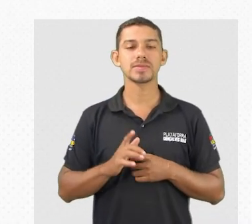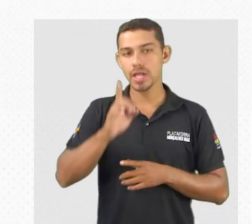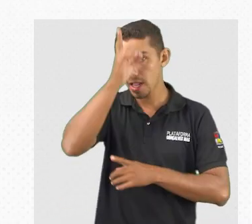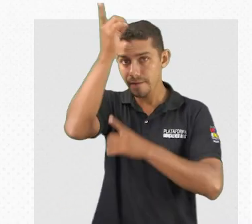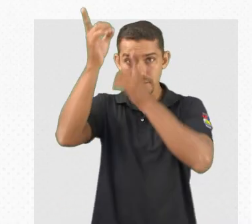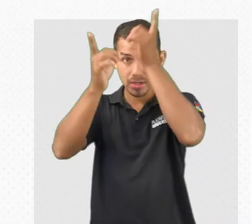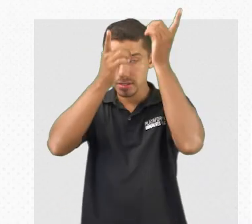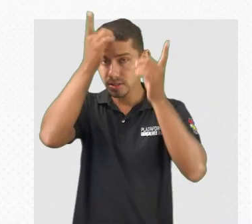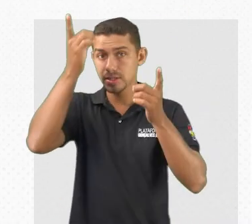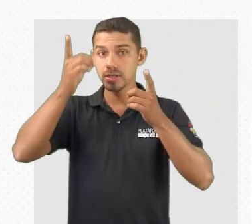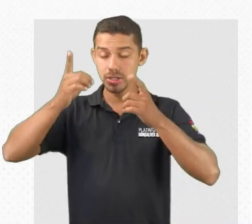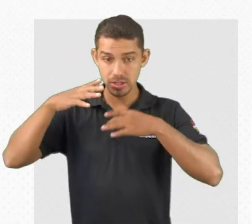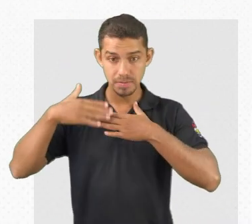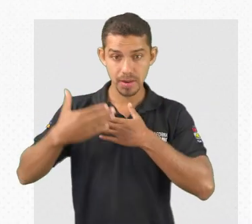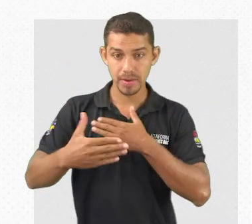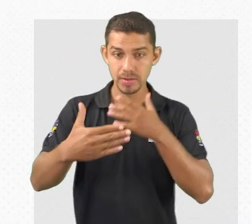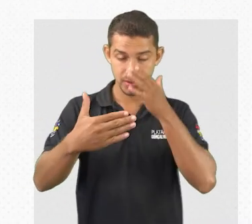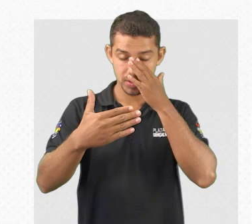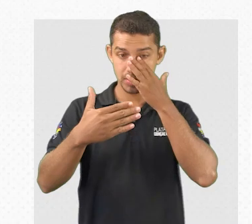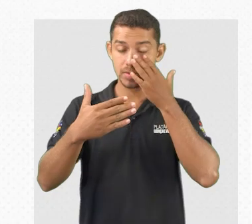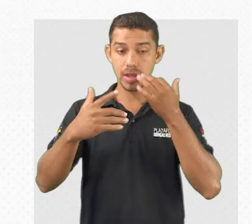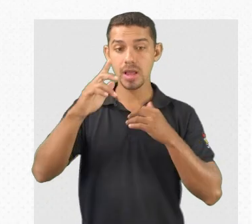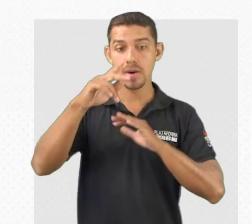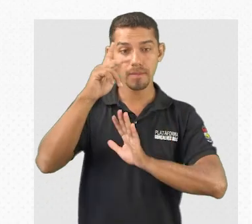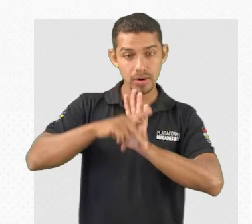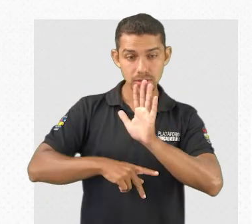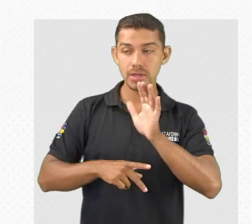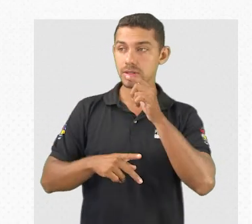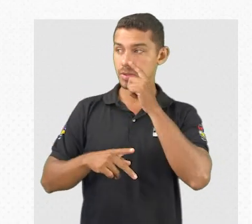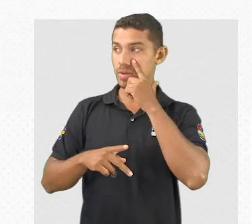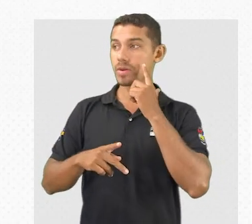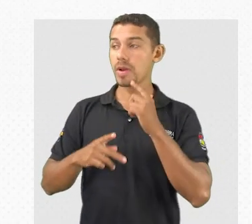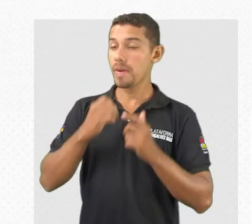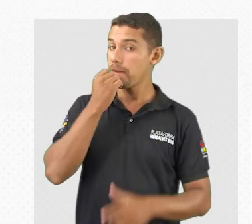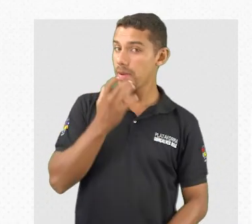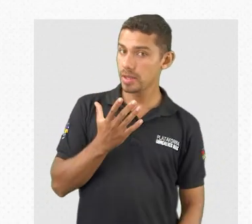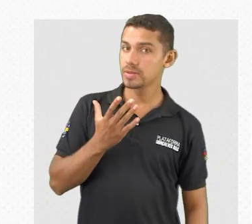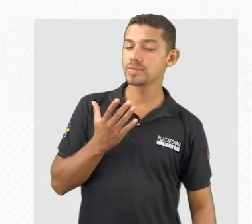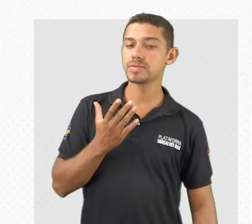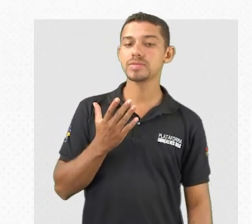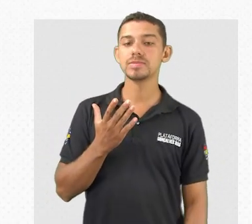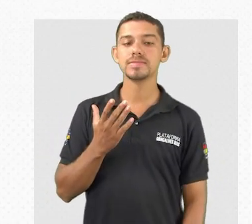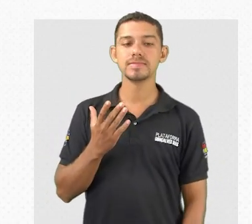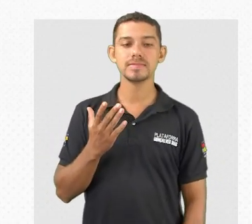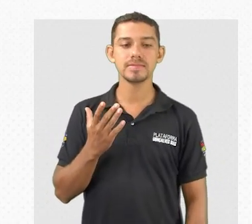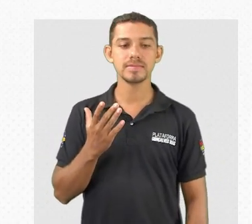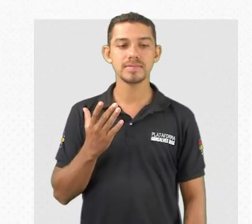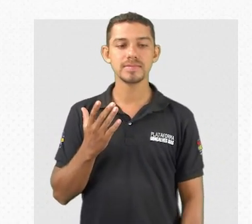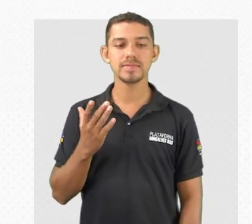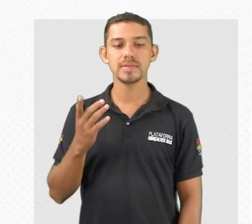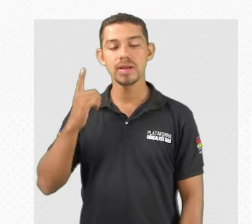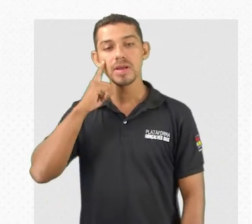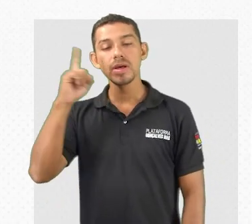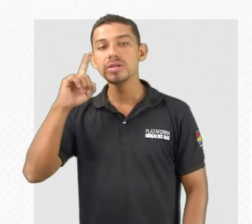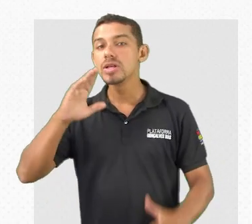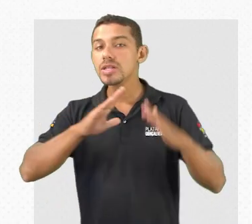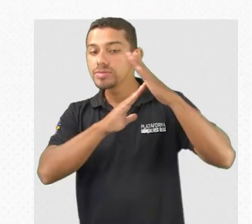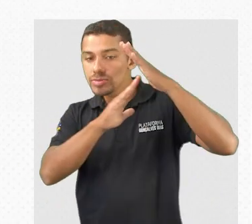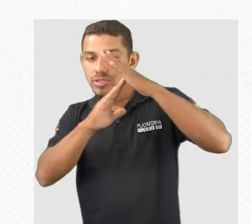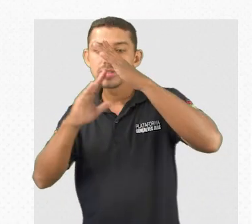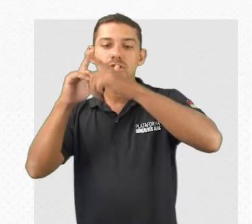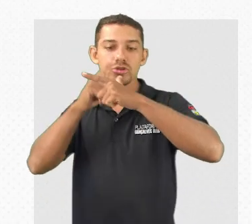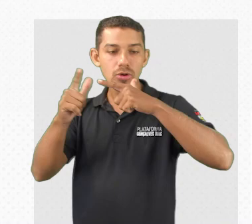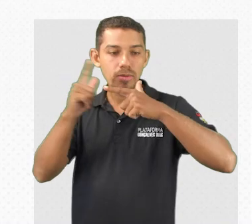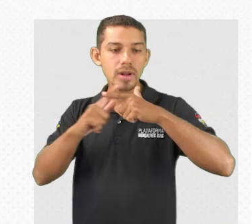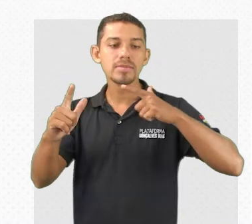invenção e de perpetuação, ela é um projeto altamente bem sucedido, porque independente dos seus limites, dos seus